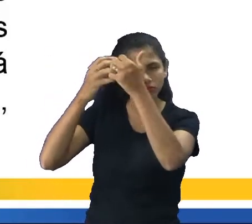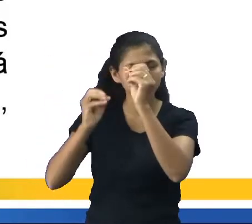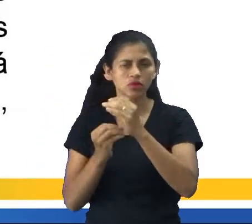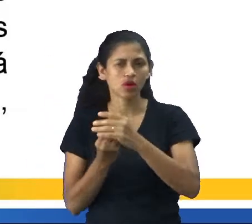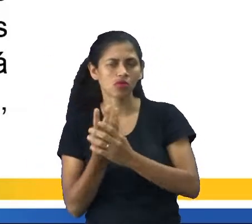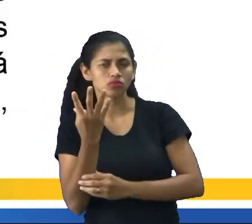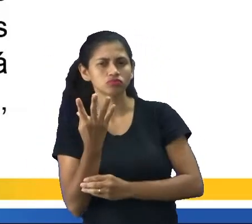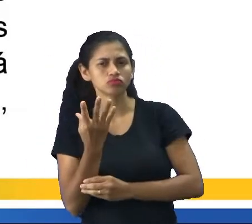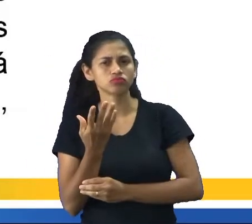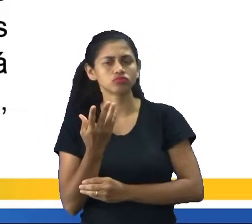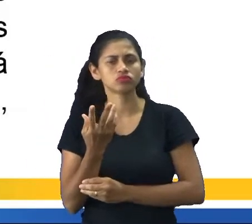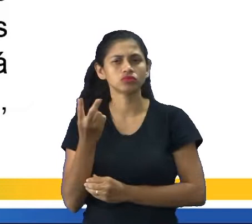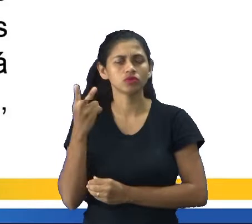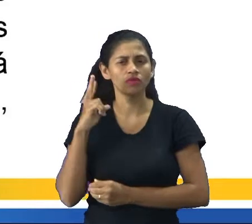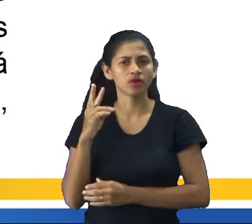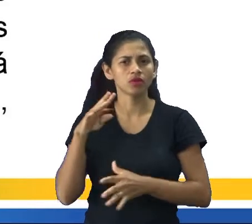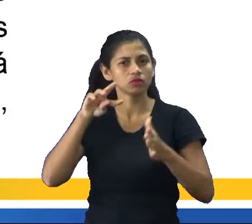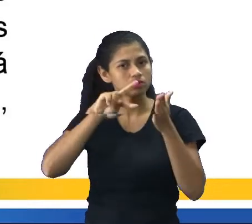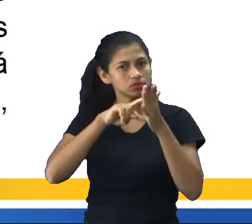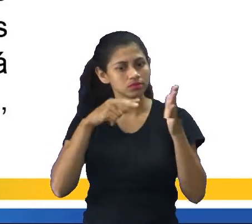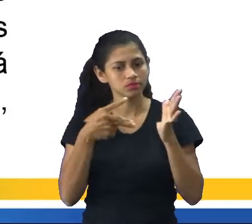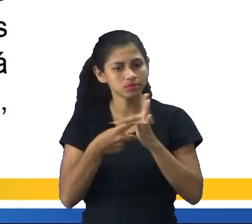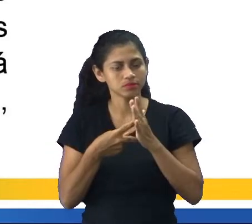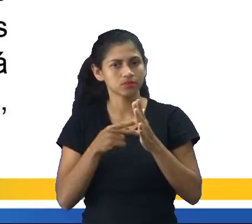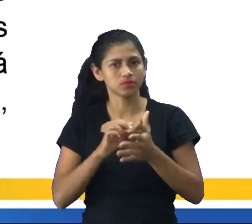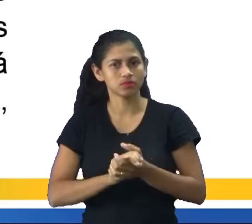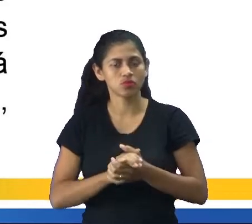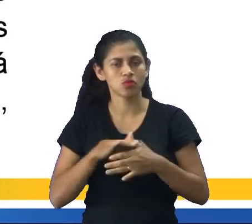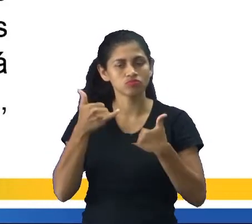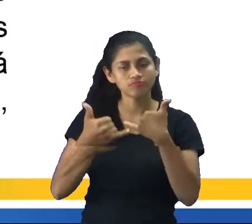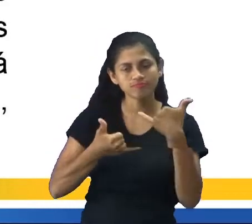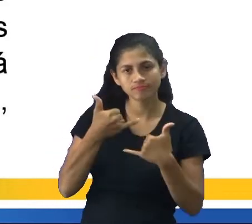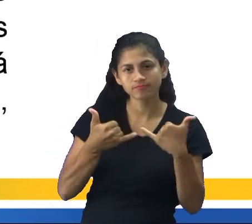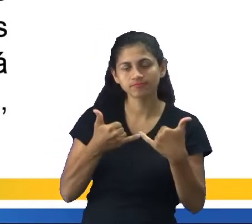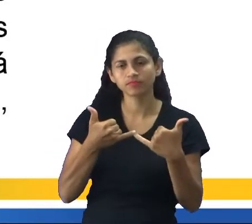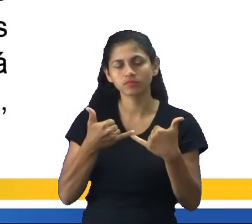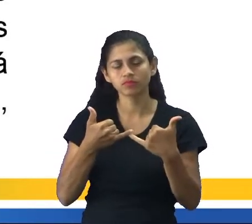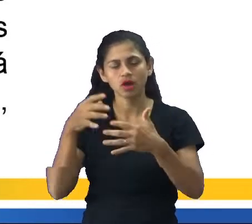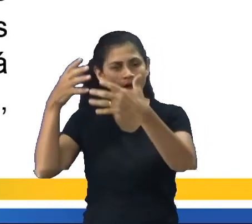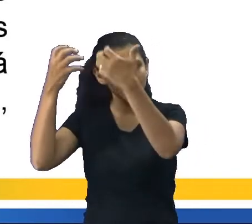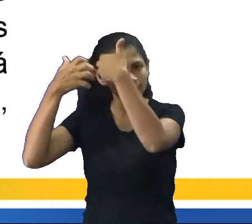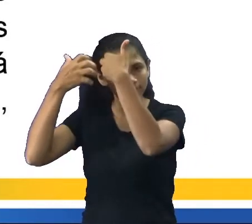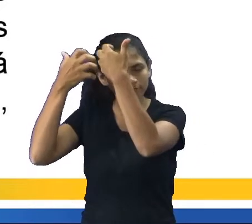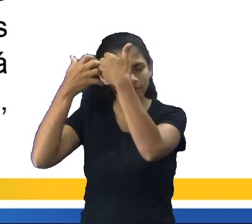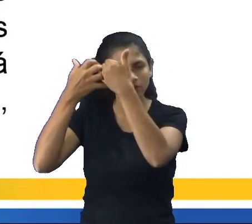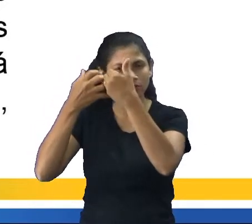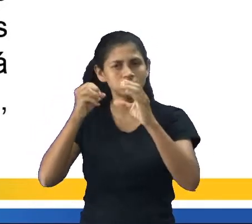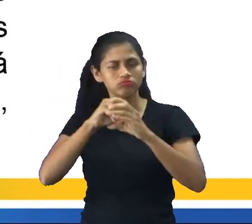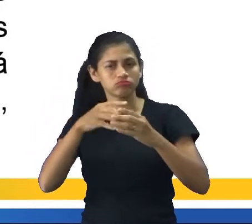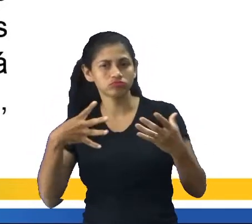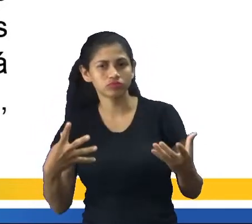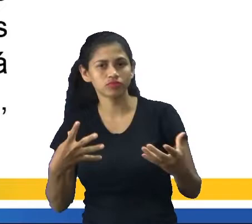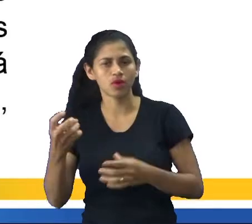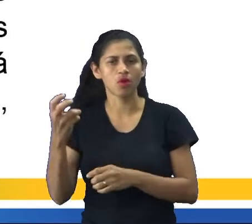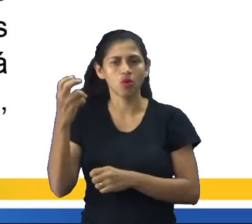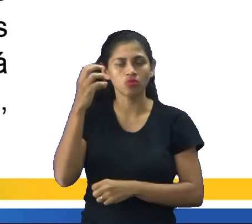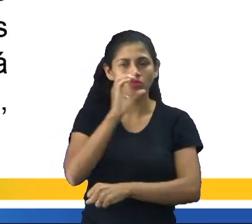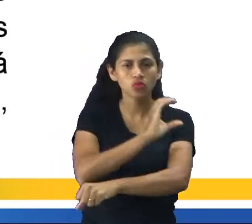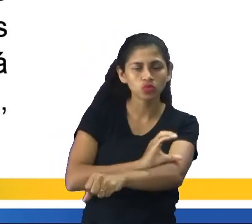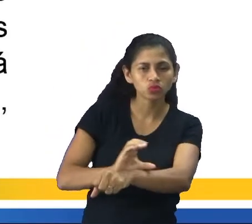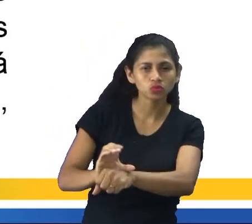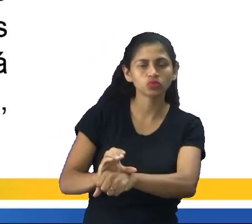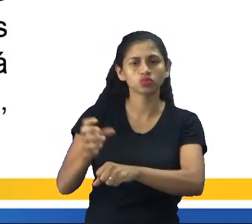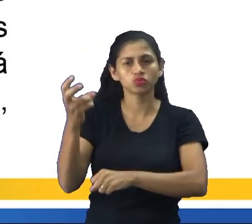real valor e significado. Os jogos e brincadeiras nos permitem refletir sobre diversos aspectos tais como cultura, sociedade,